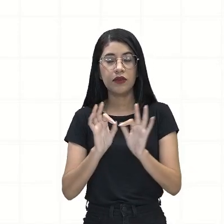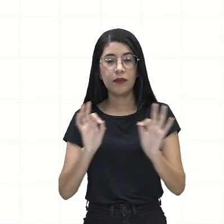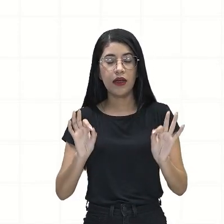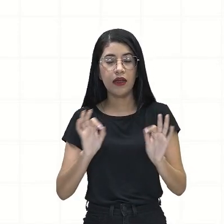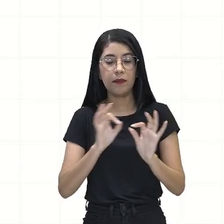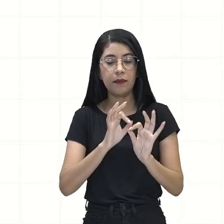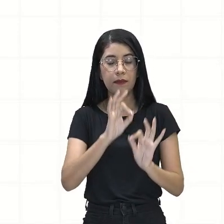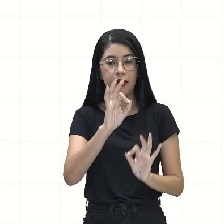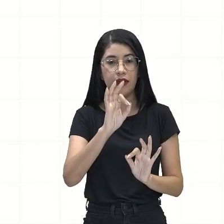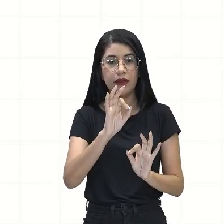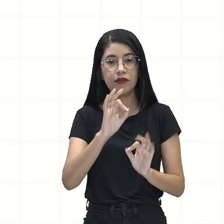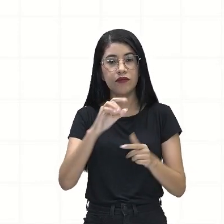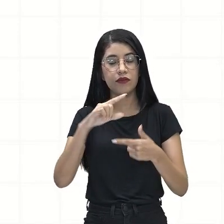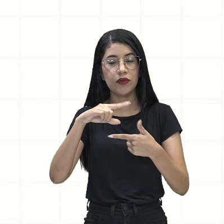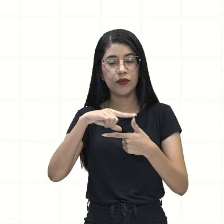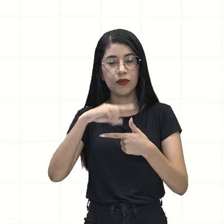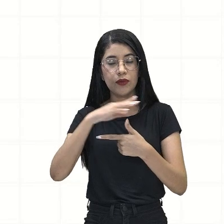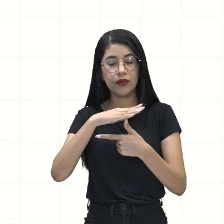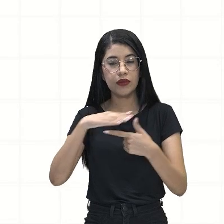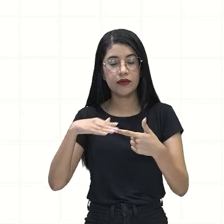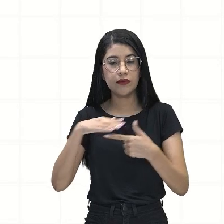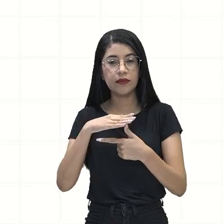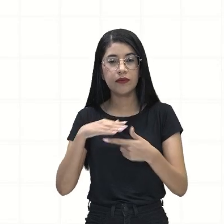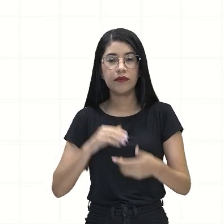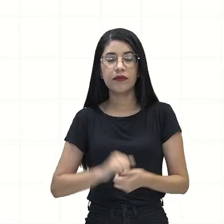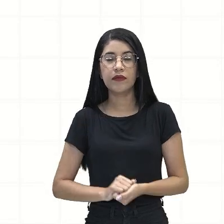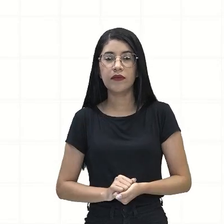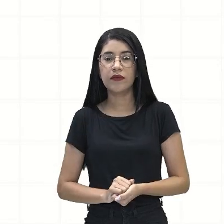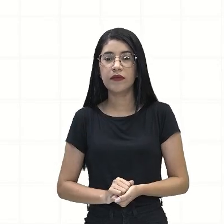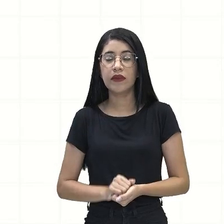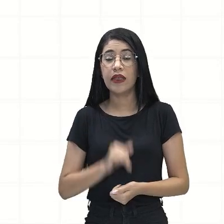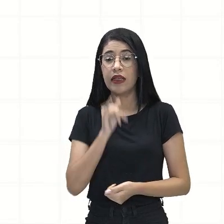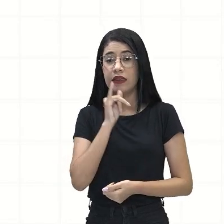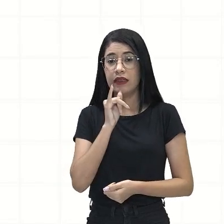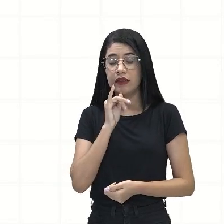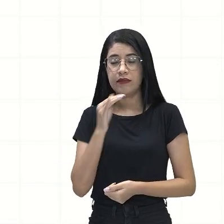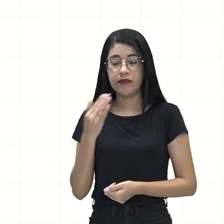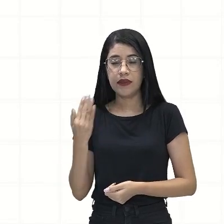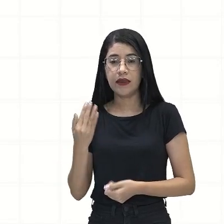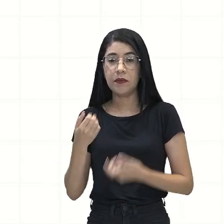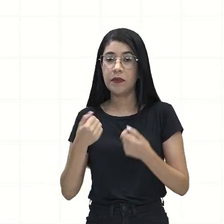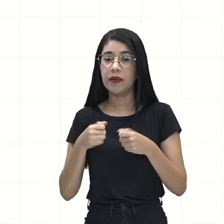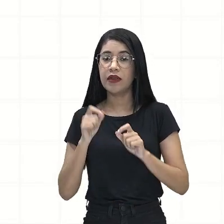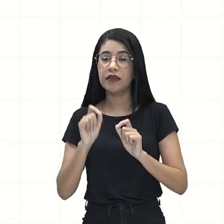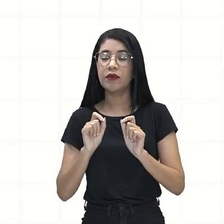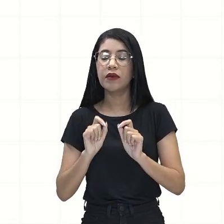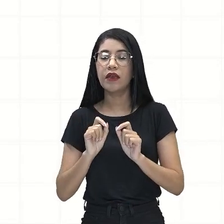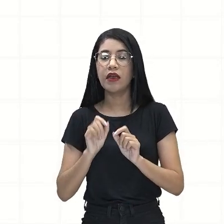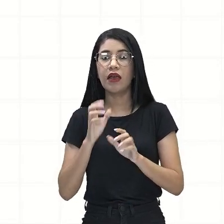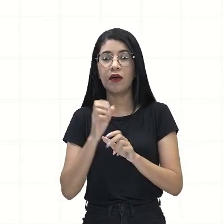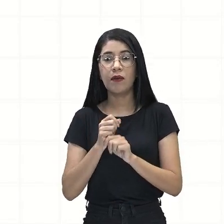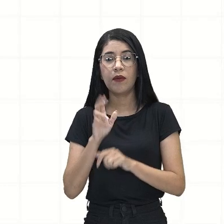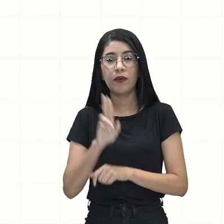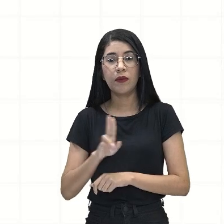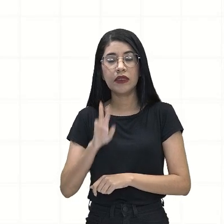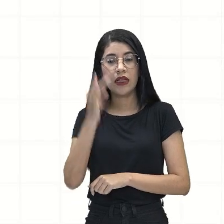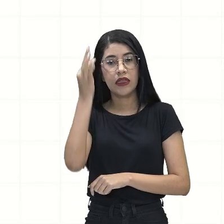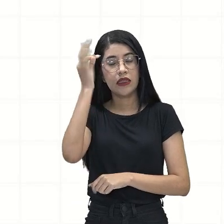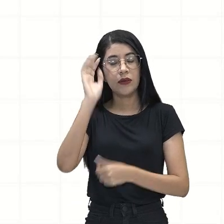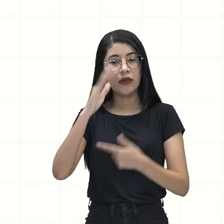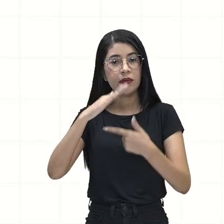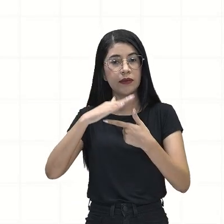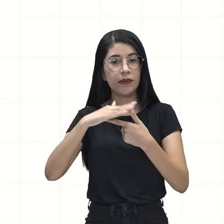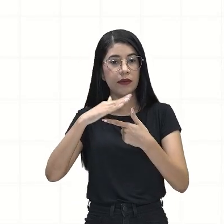triângulo retângulo. E para esse caso especial, a gente vai lembrar do Teorema de Pitágoras, né?